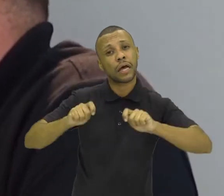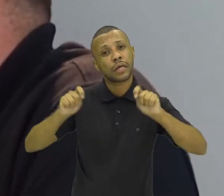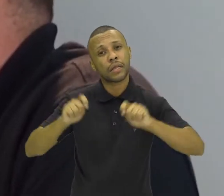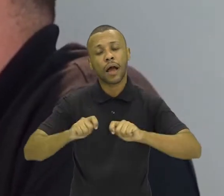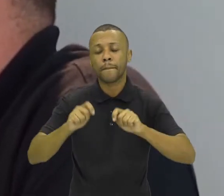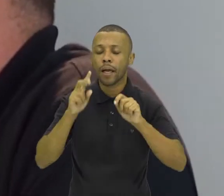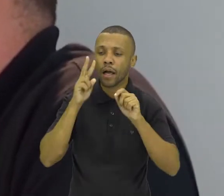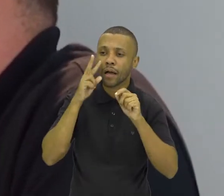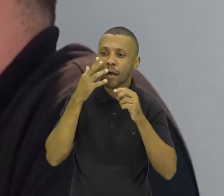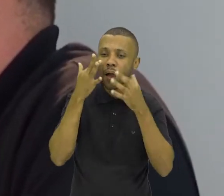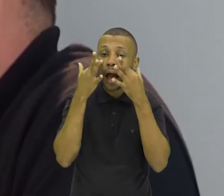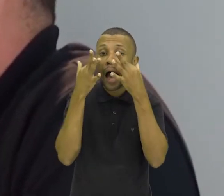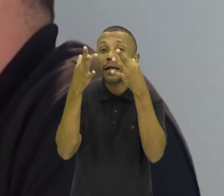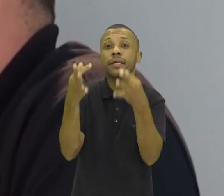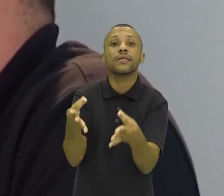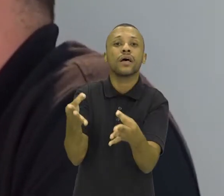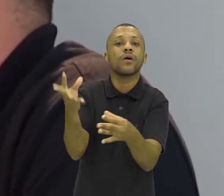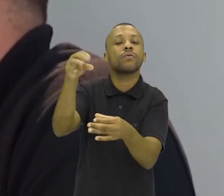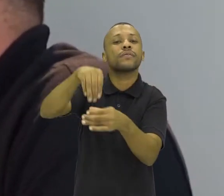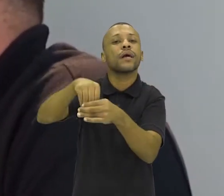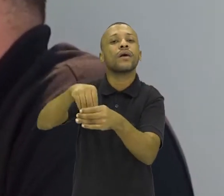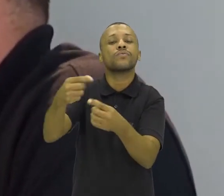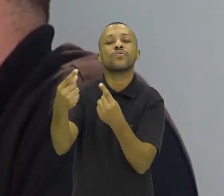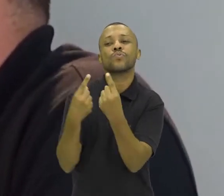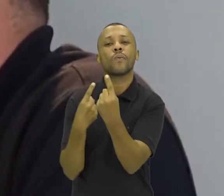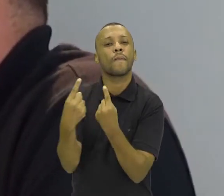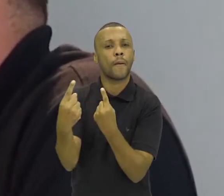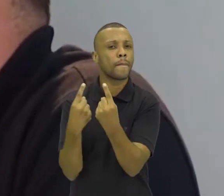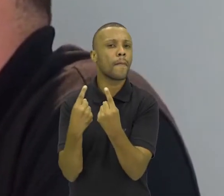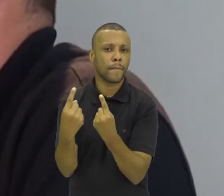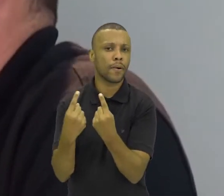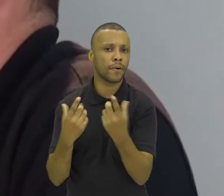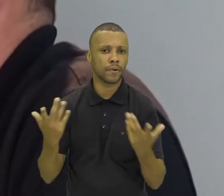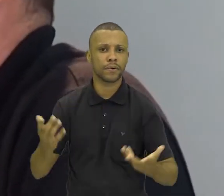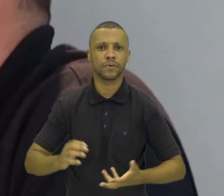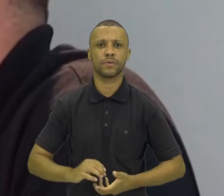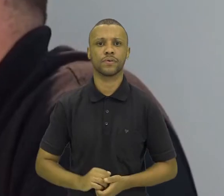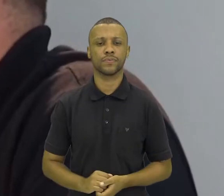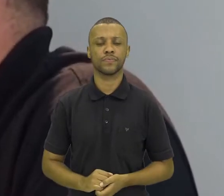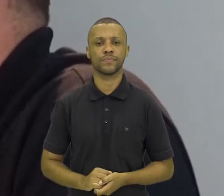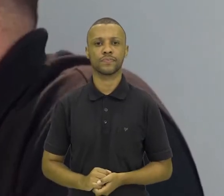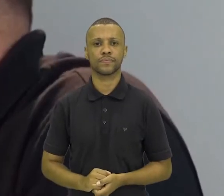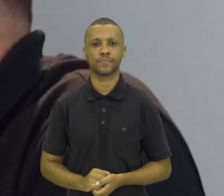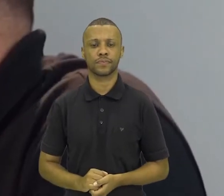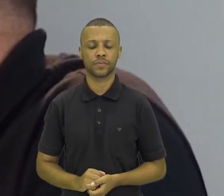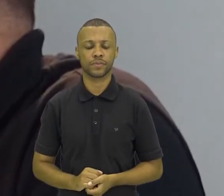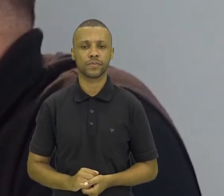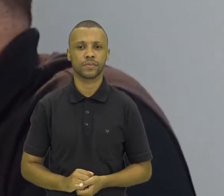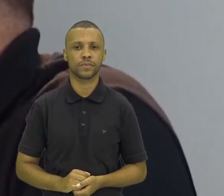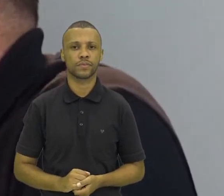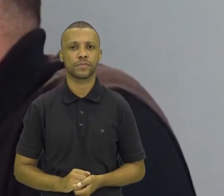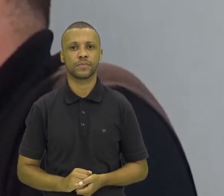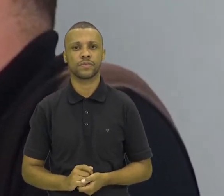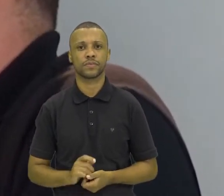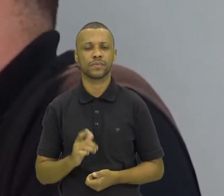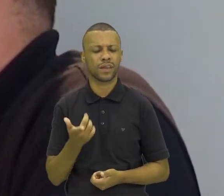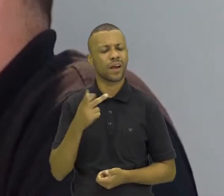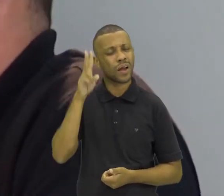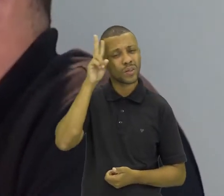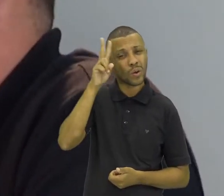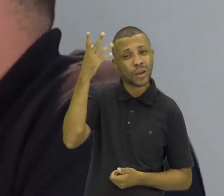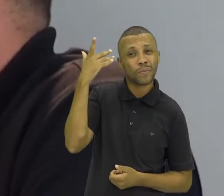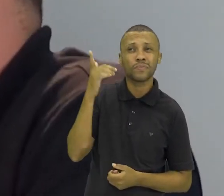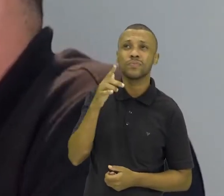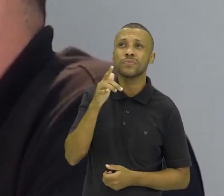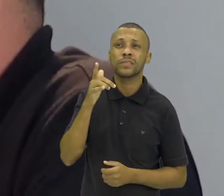não enxergam como trânsito. É comum, né, no nosso trabalho na Operação DC, nas palestras, a gente perguntar quem é que interagiu com o trânsito hoje.